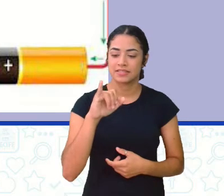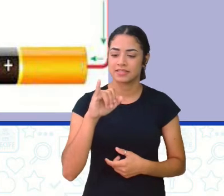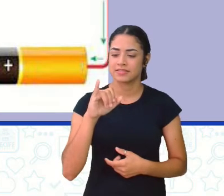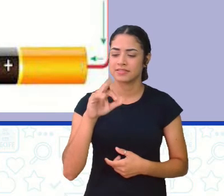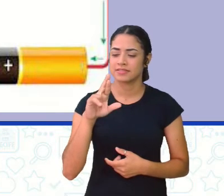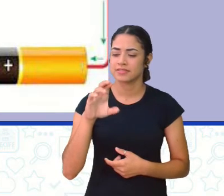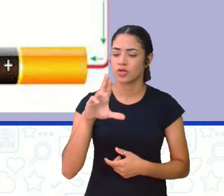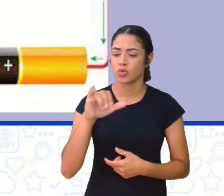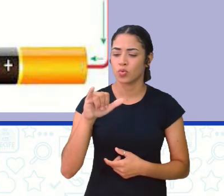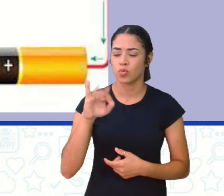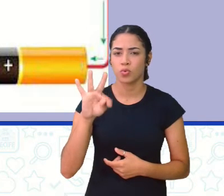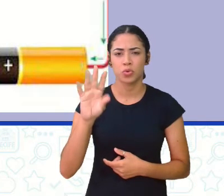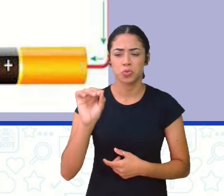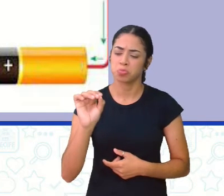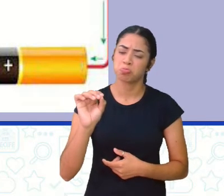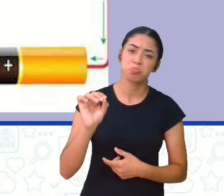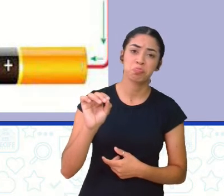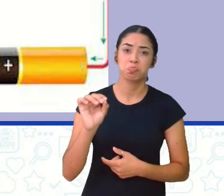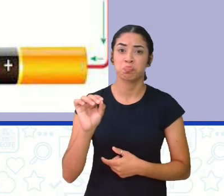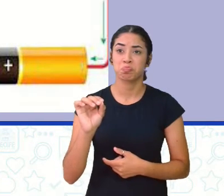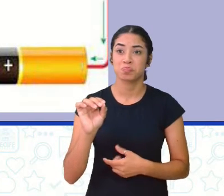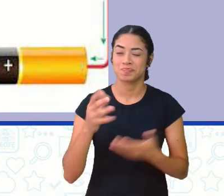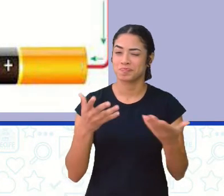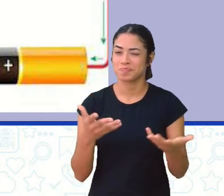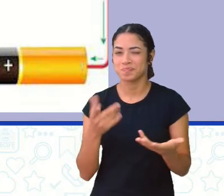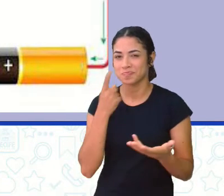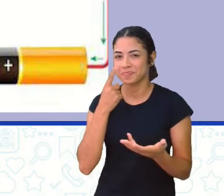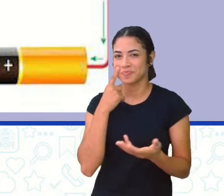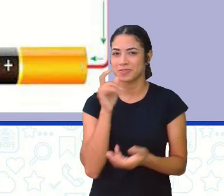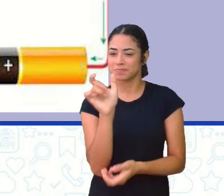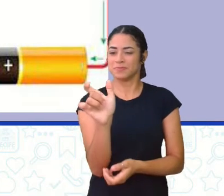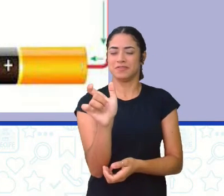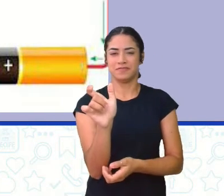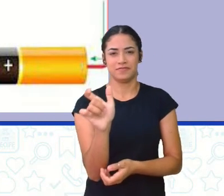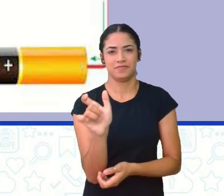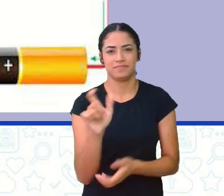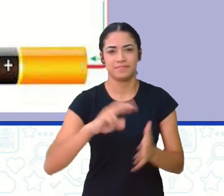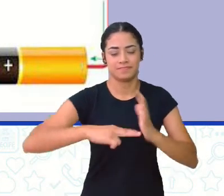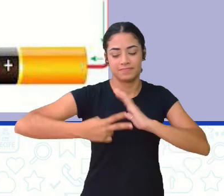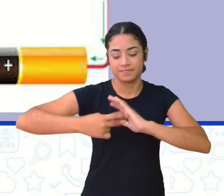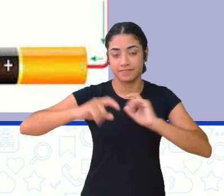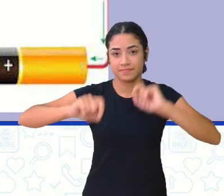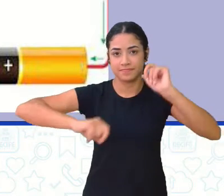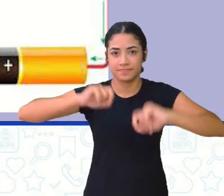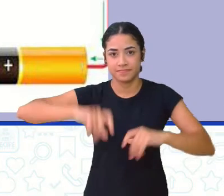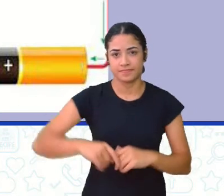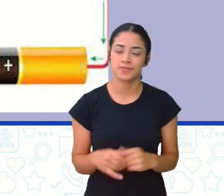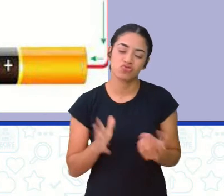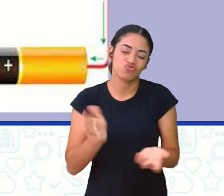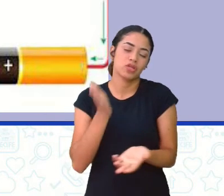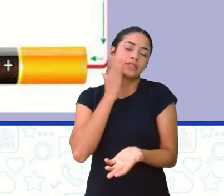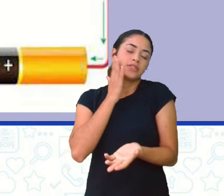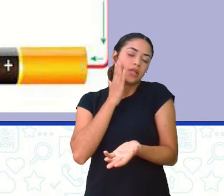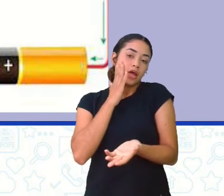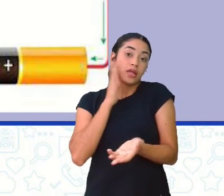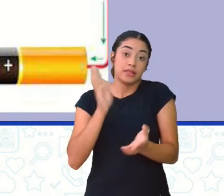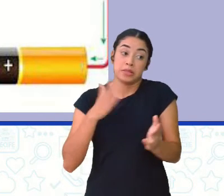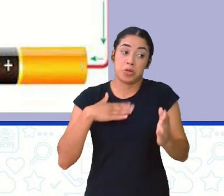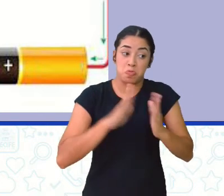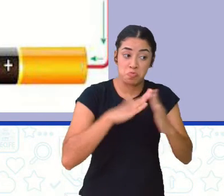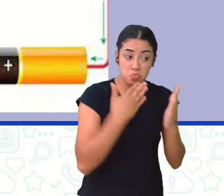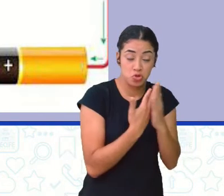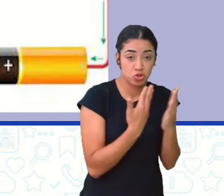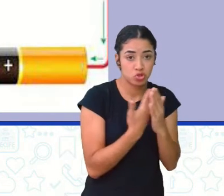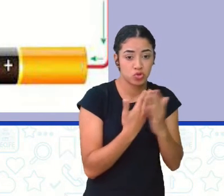elétrico. Mas para falar de circuito, vou falar um pouquinho dessa palavra circuito. Ah, professora, eu sei o que quer dizer circuito. Na minha escola,